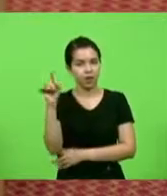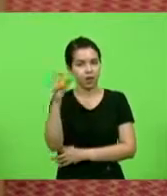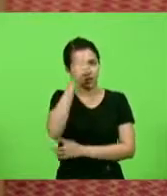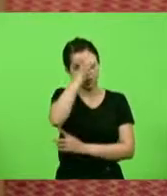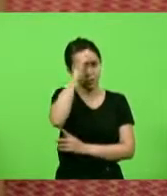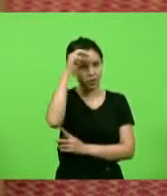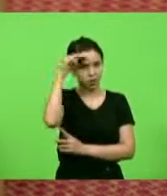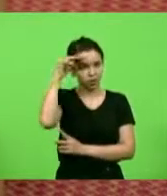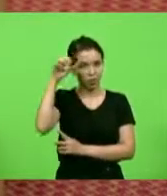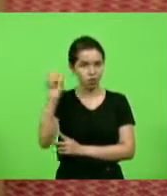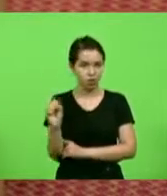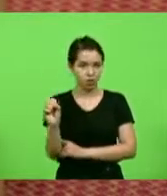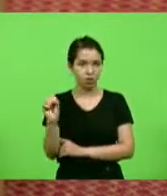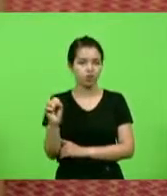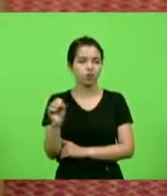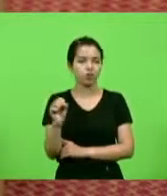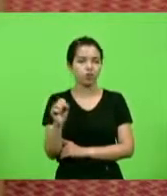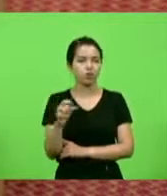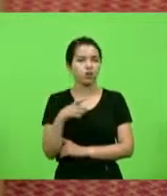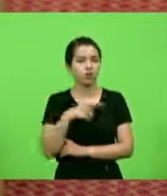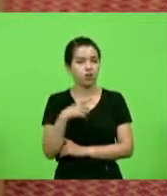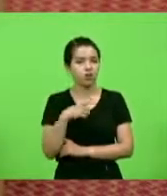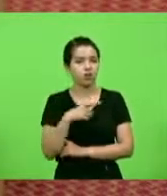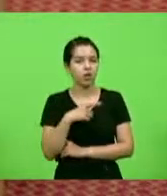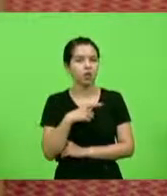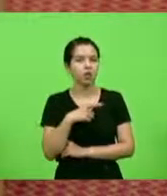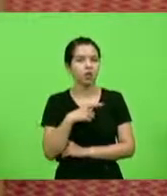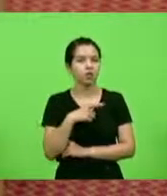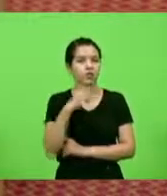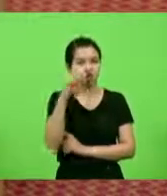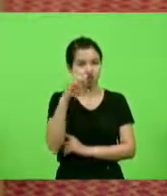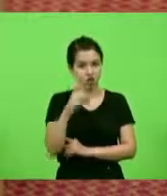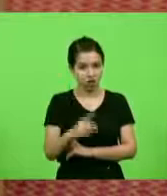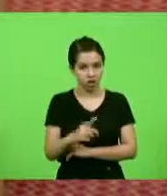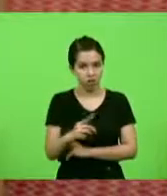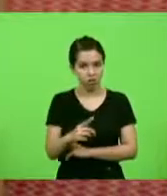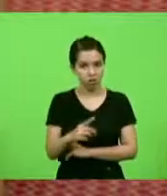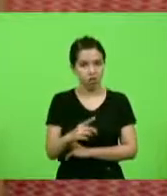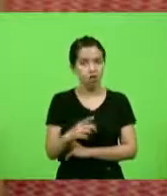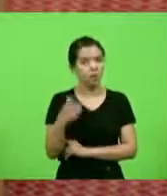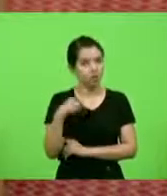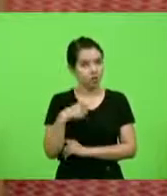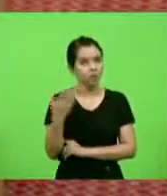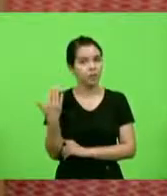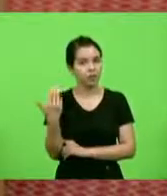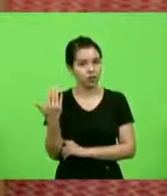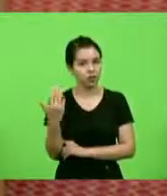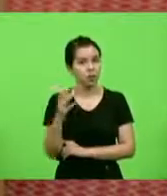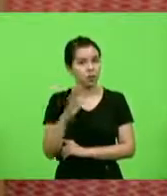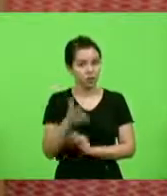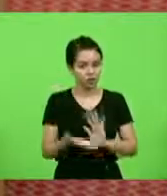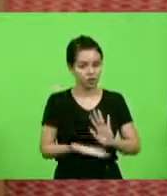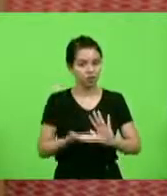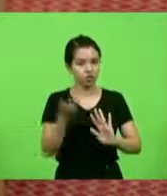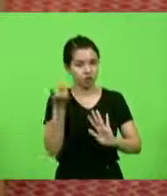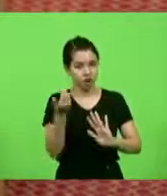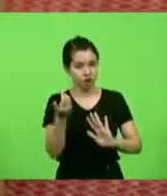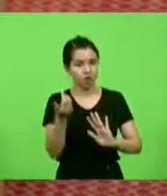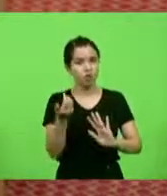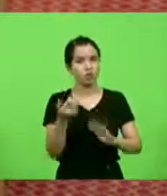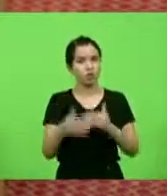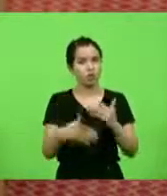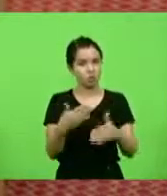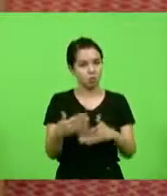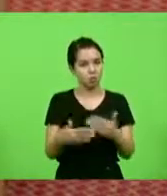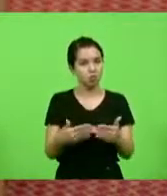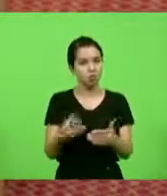no segundo grau. Tinha. Se eles tiraram do currículo, é porque na formação, no estudo